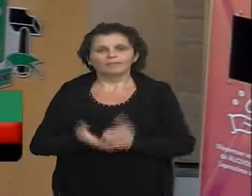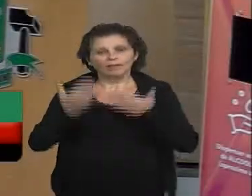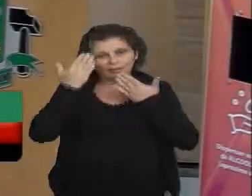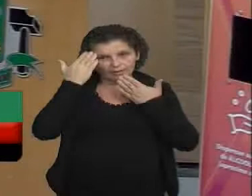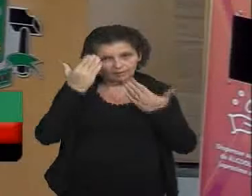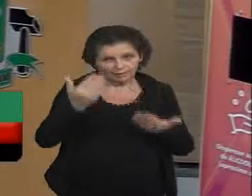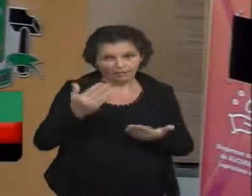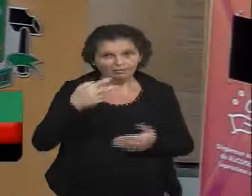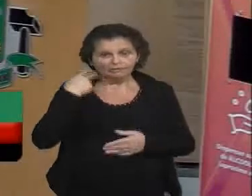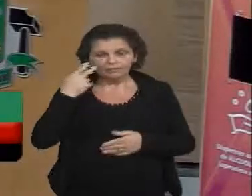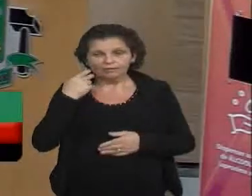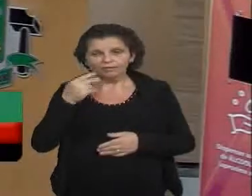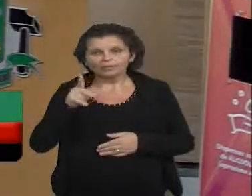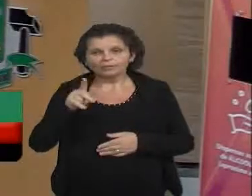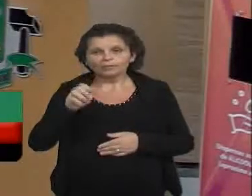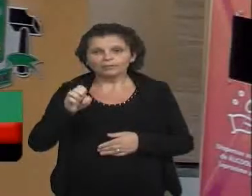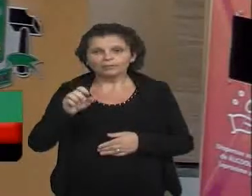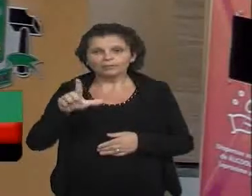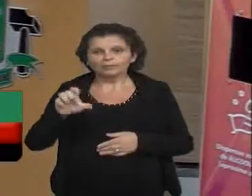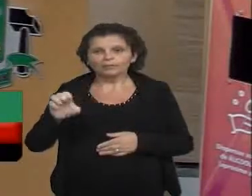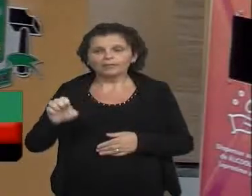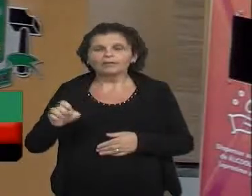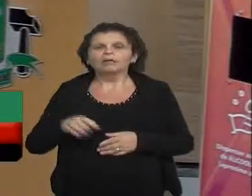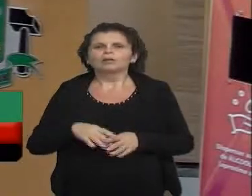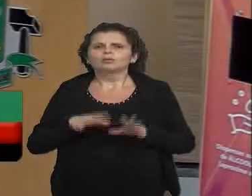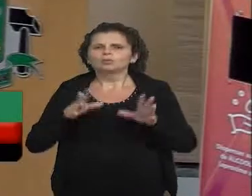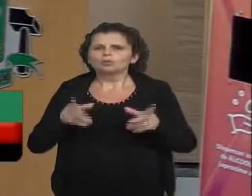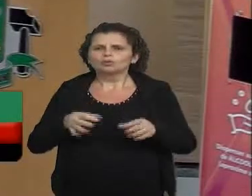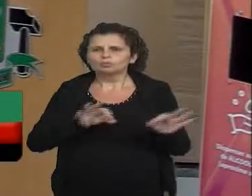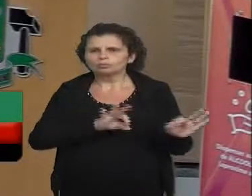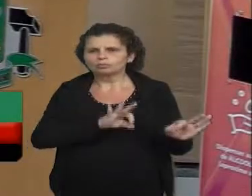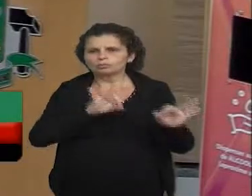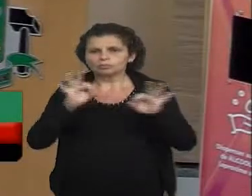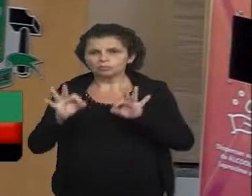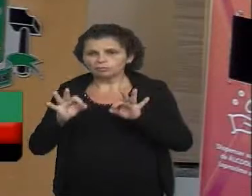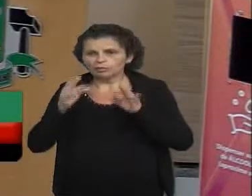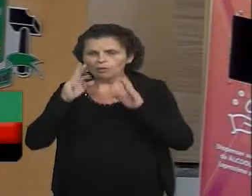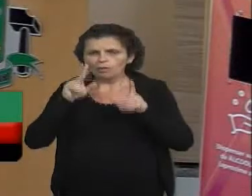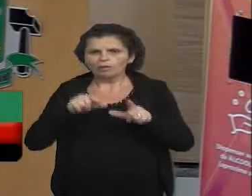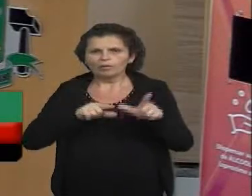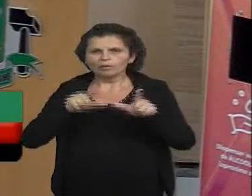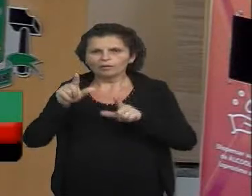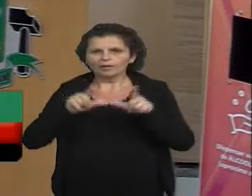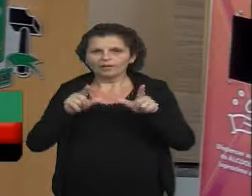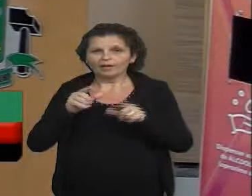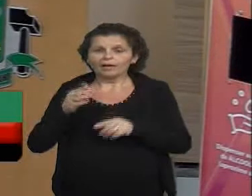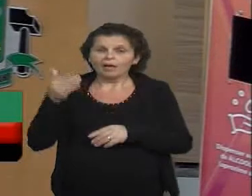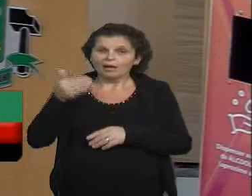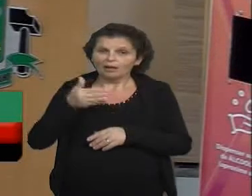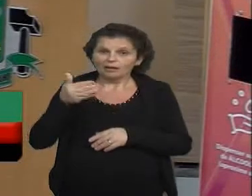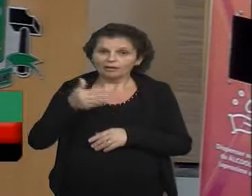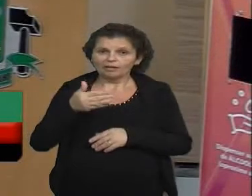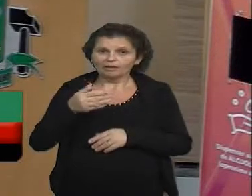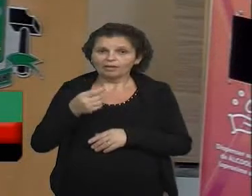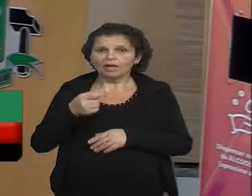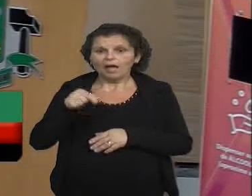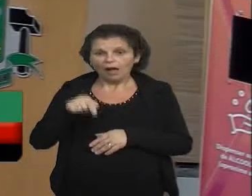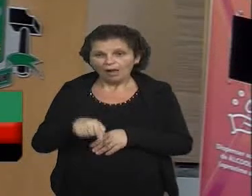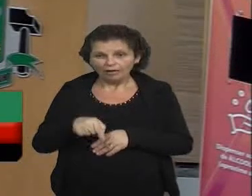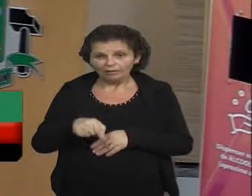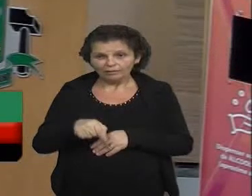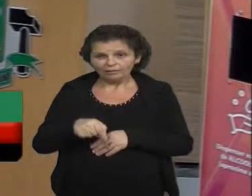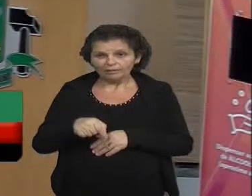Agradeço, vereador Pelé. Quero informar a todos que estão nos assistindo que eu já cheguei aqui na Câmara às 15